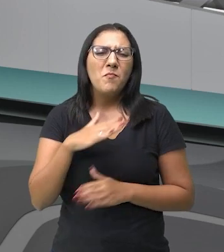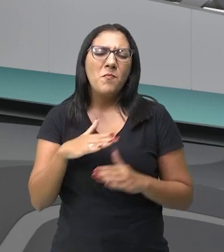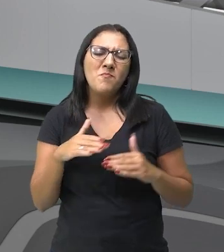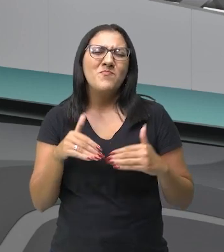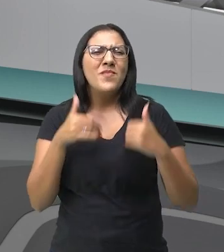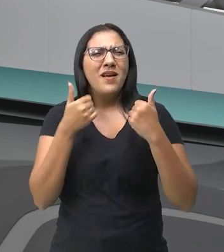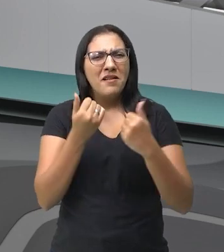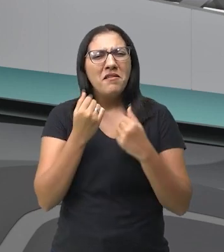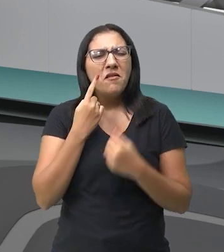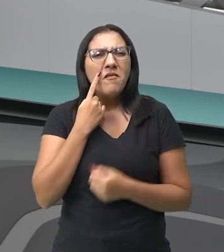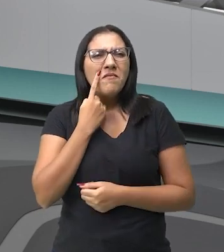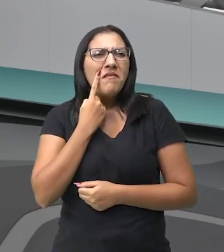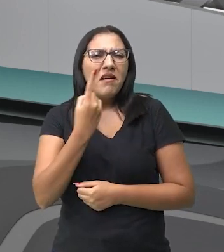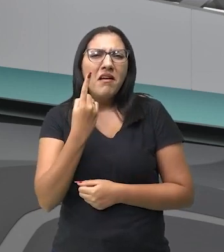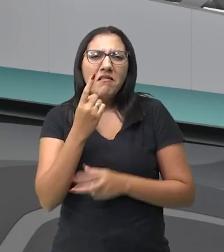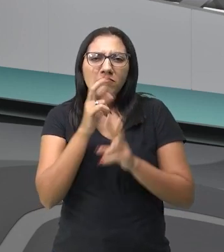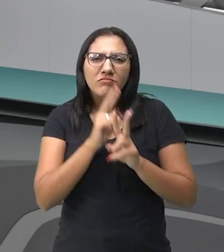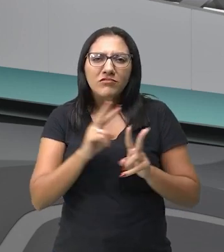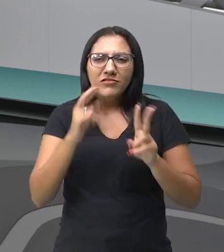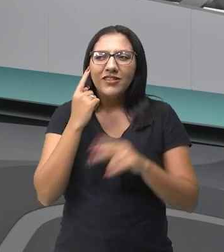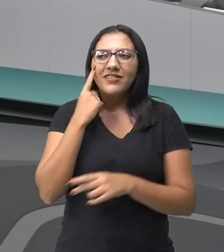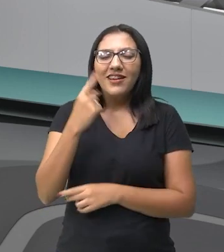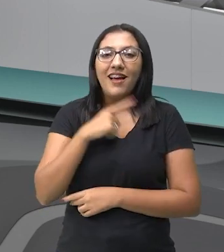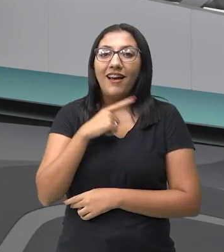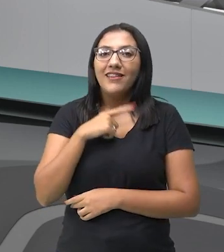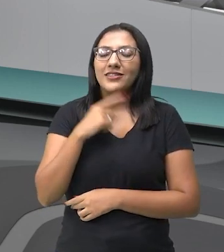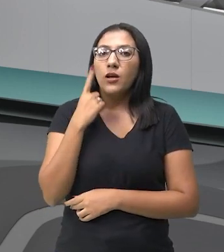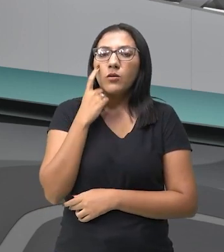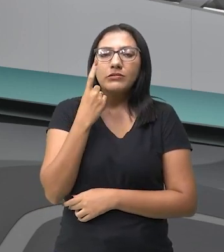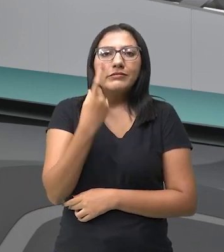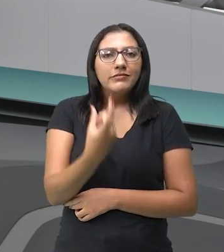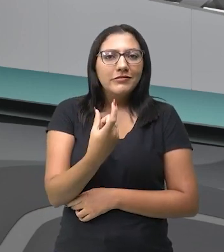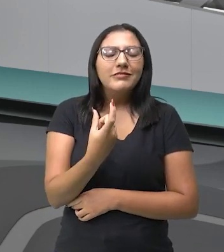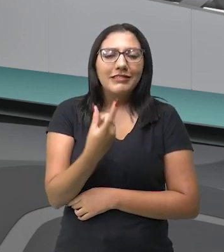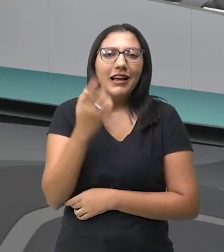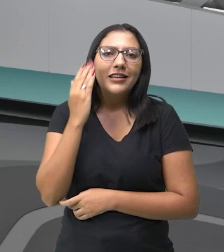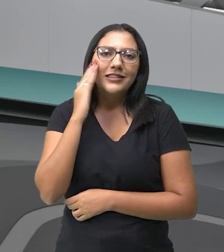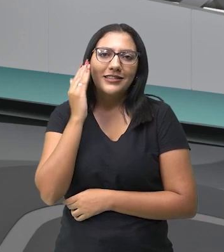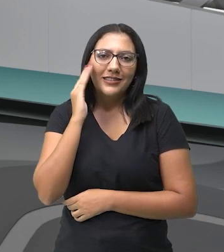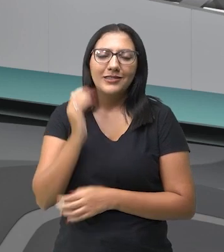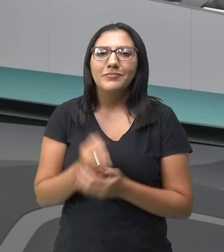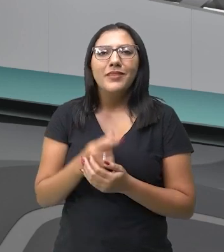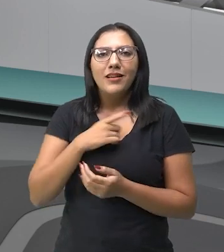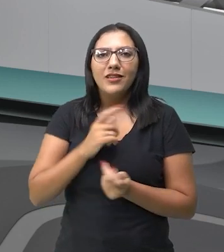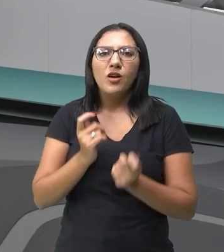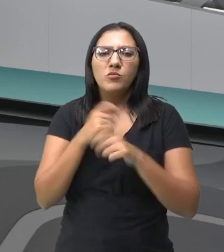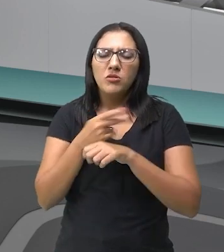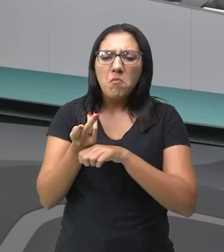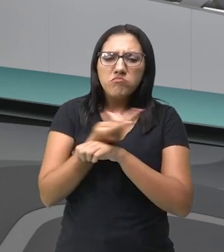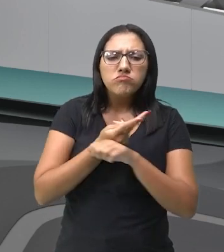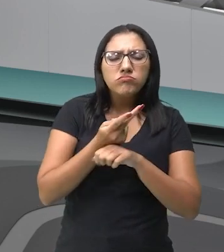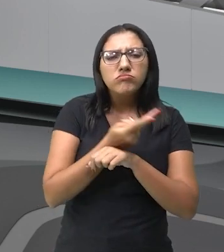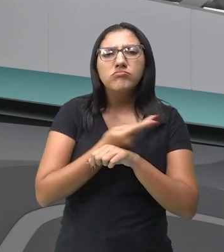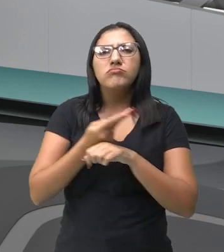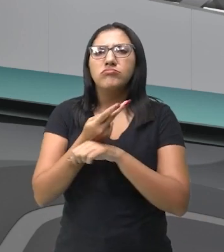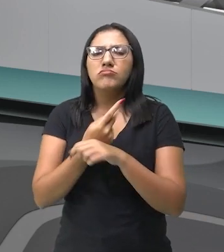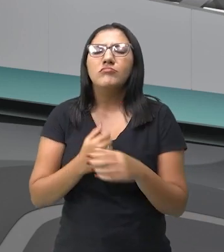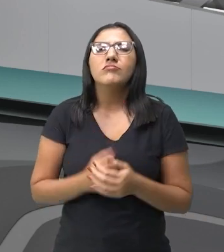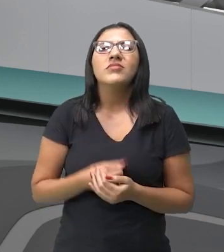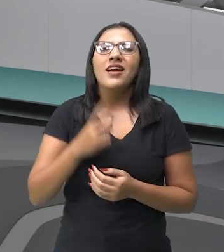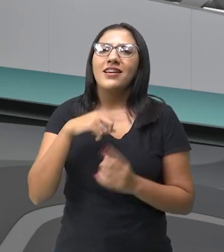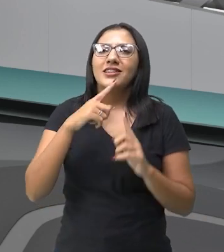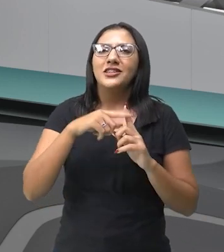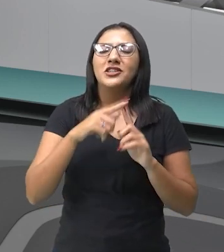olhos, olhar essas barrinhas e ficar curioso para saber o que elas significam e ir atrás da informação. É isso que textos